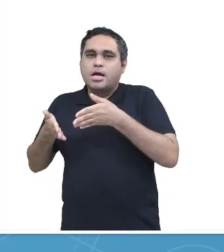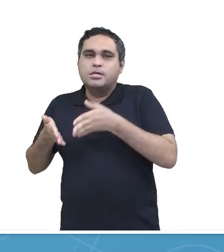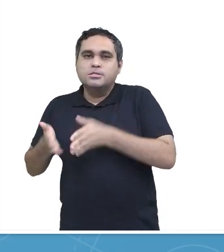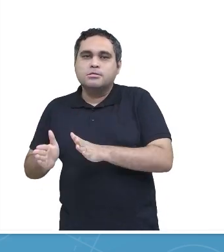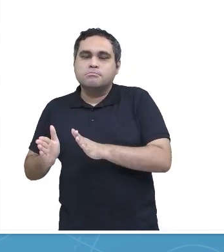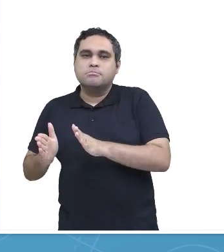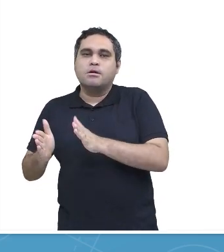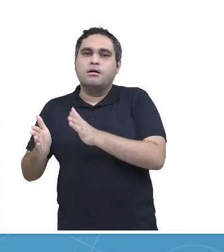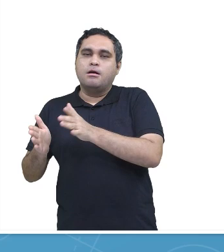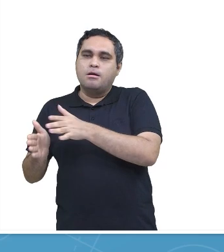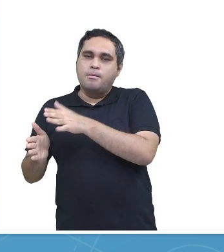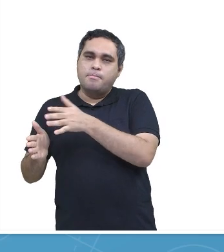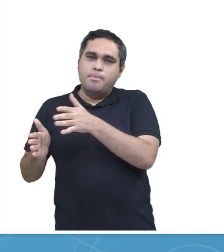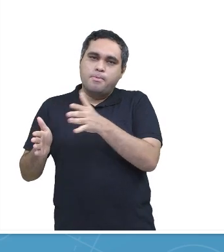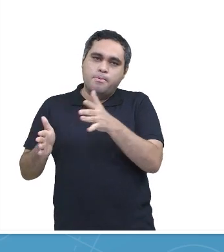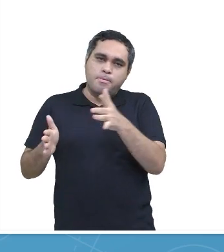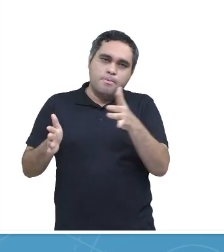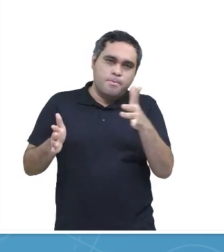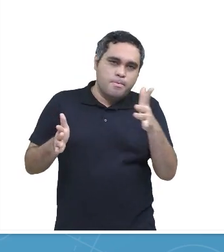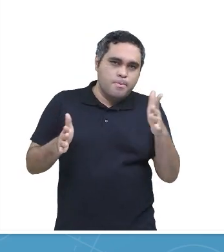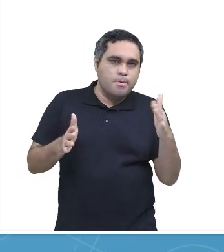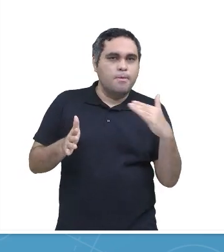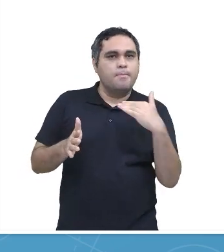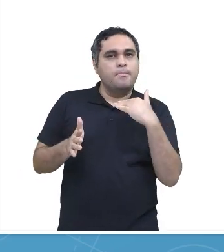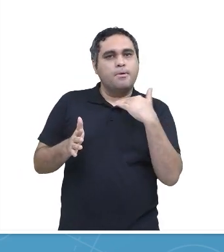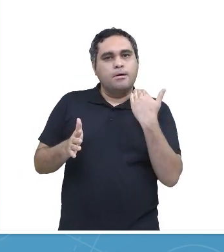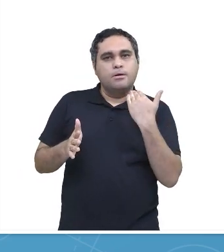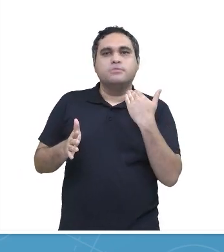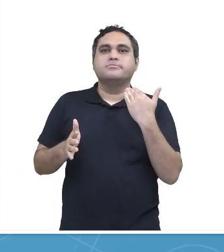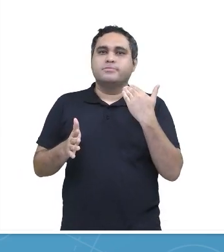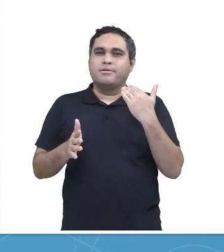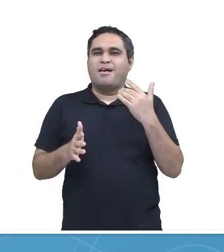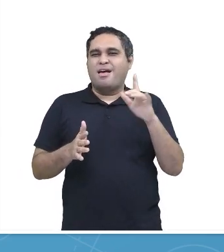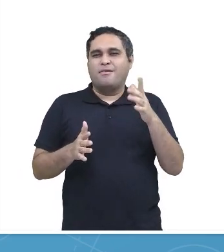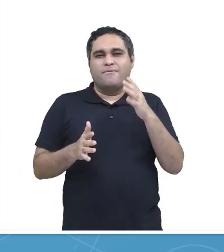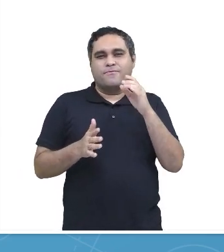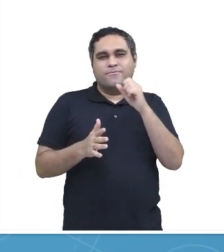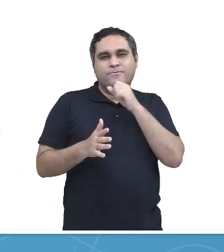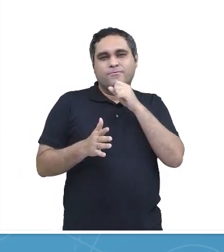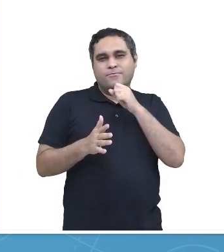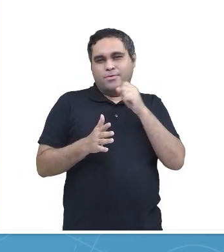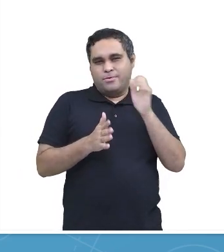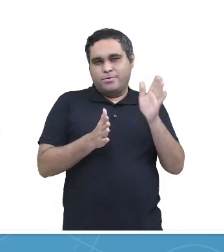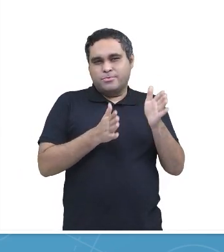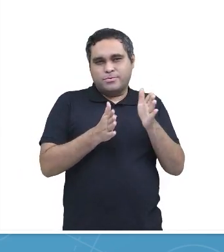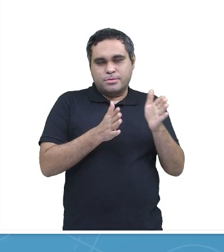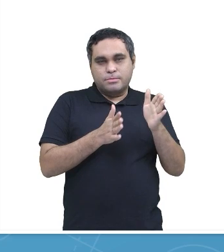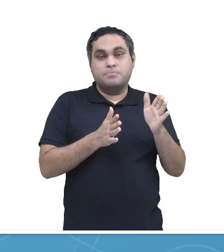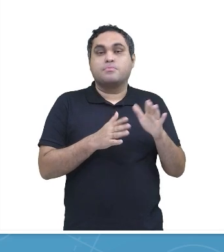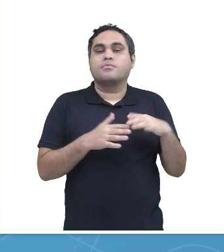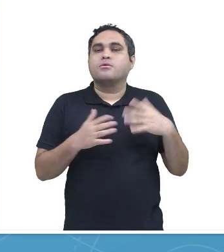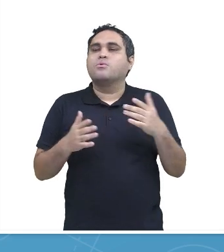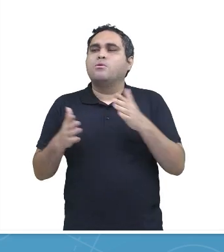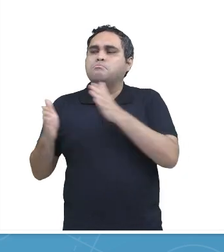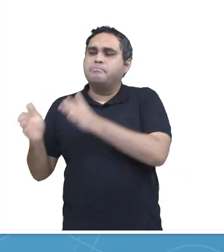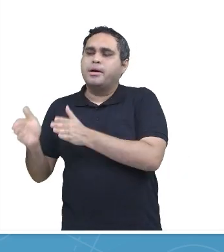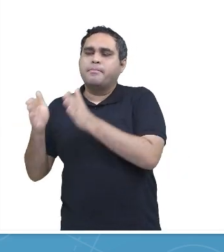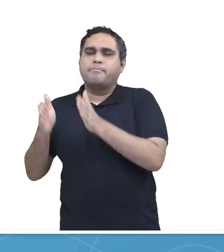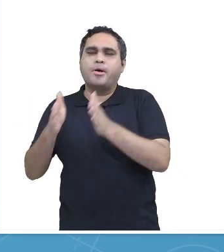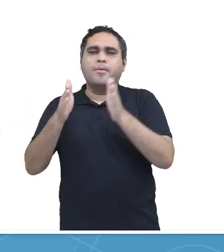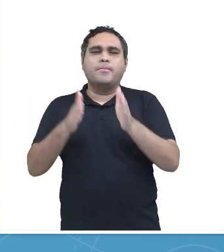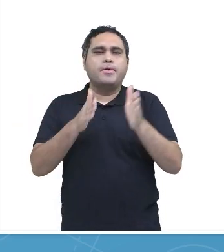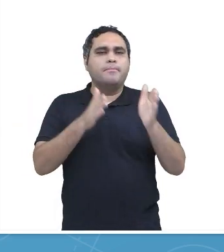até a nossa morte, durante o envelhecimento. E quais são essas fases? Quais são as etapas que passam